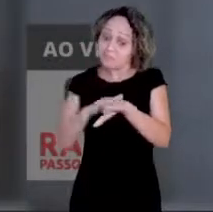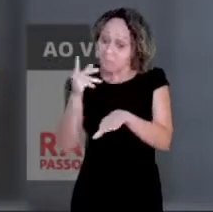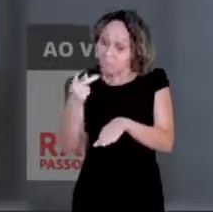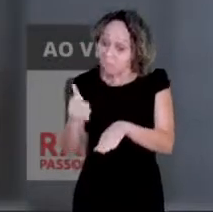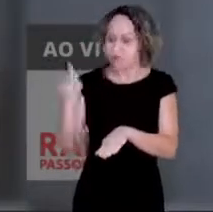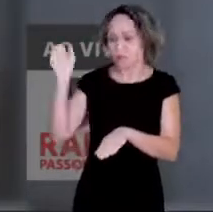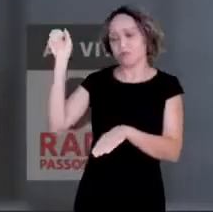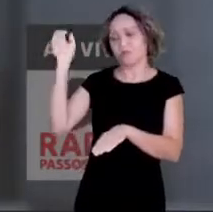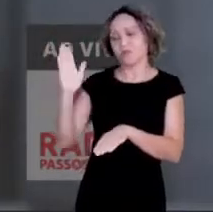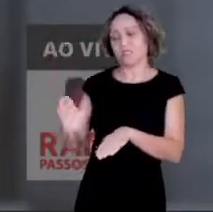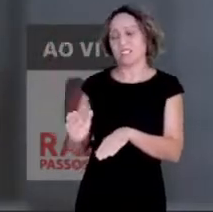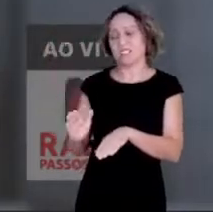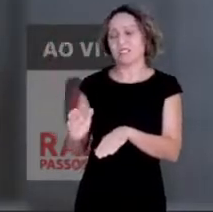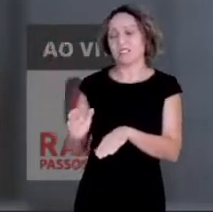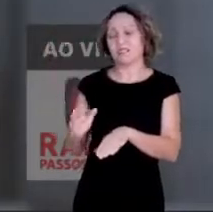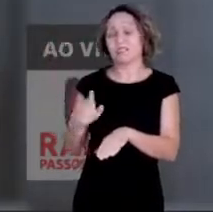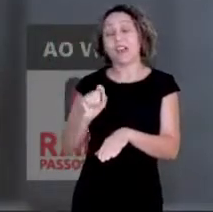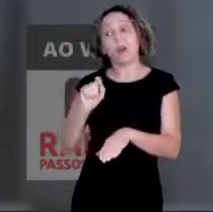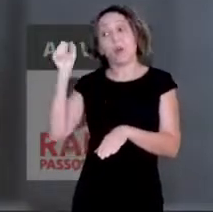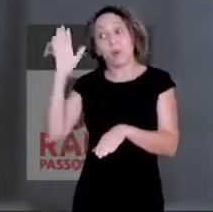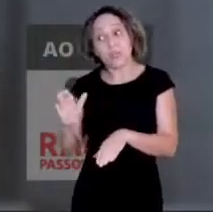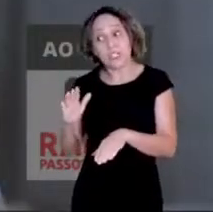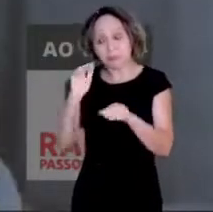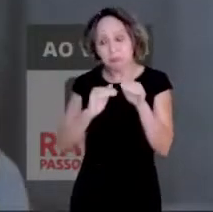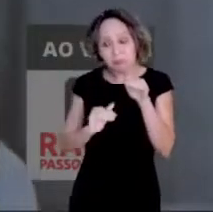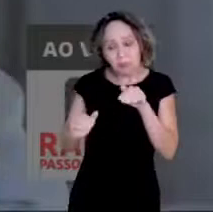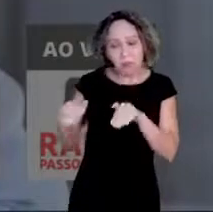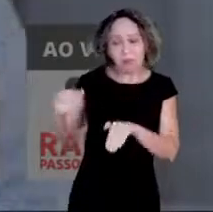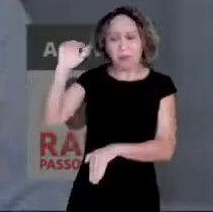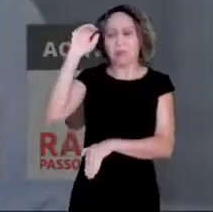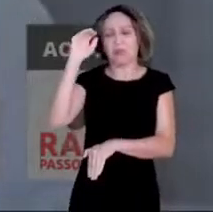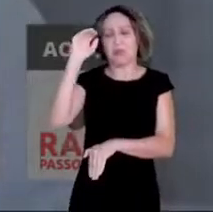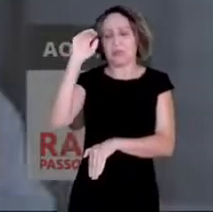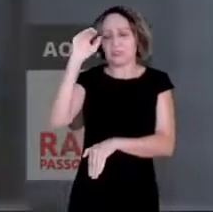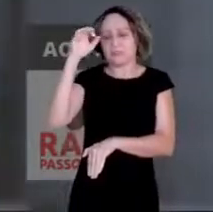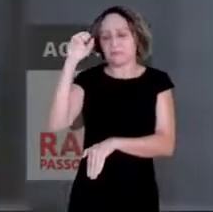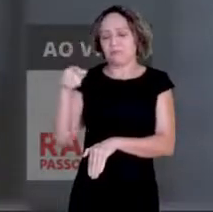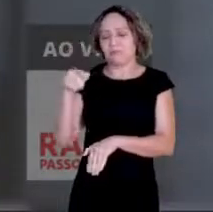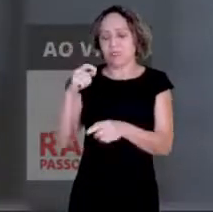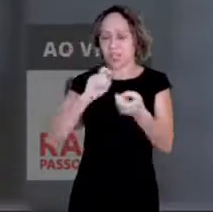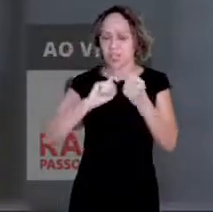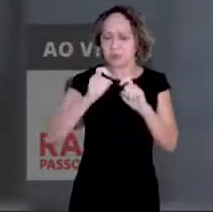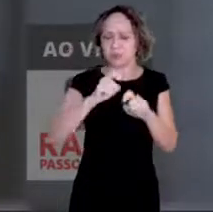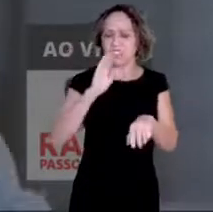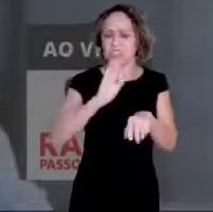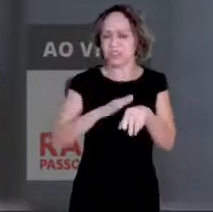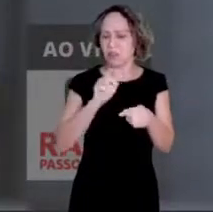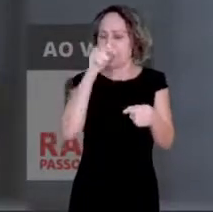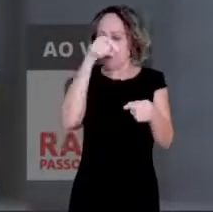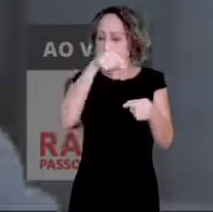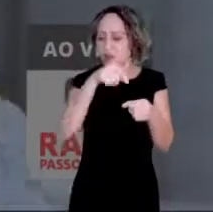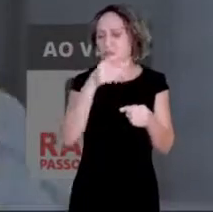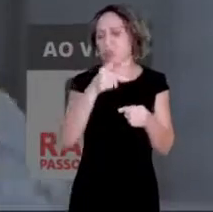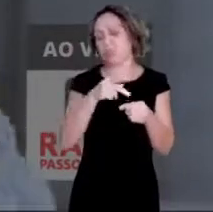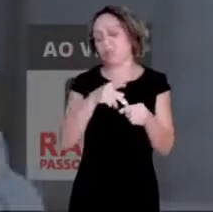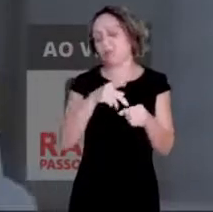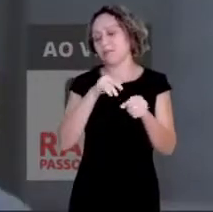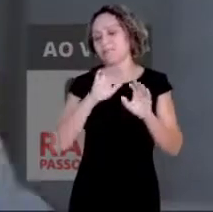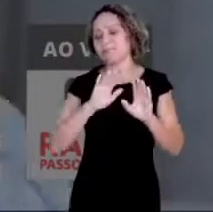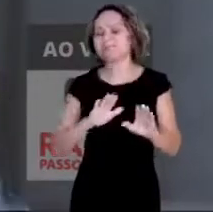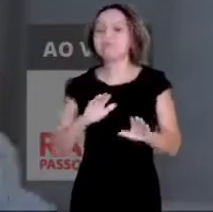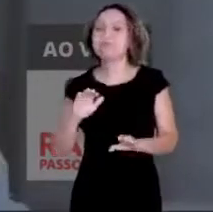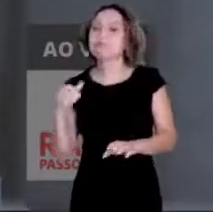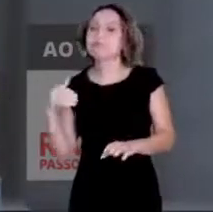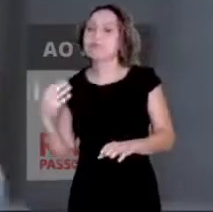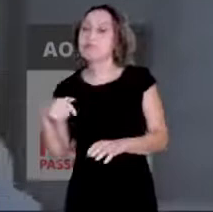Então, meu caro, não há explicação, não há justificativa a não ser a ganância de concentrar mais riqueza